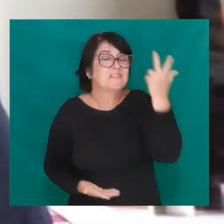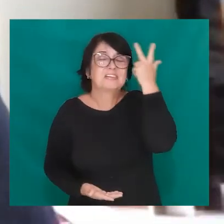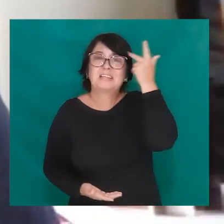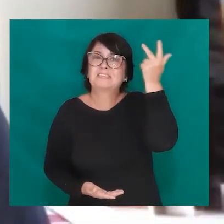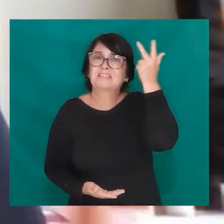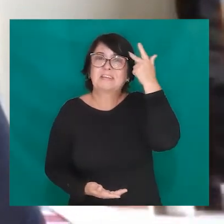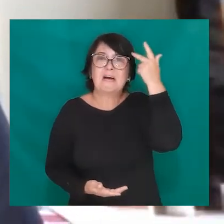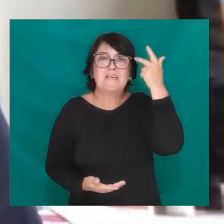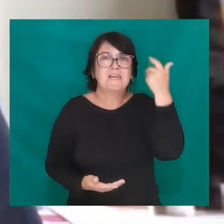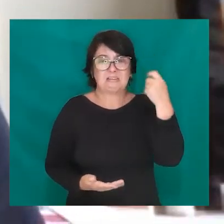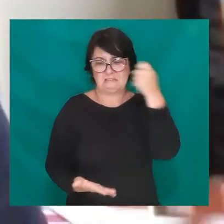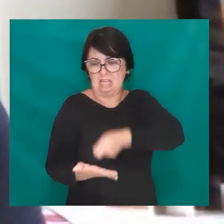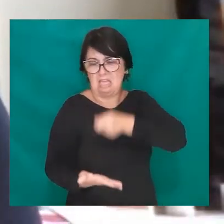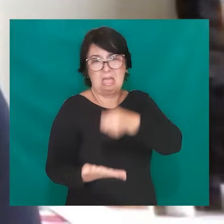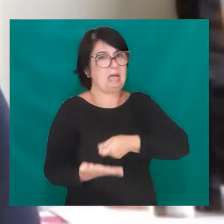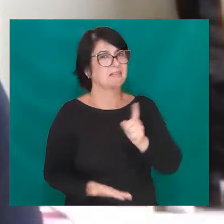natural, muito